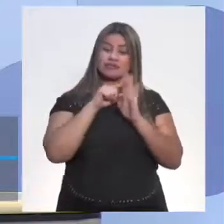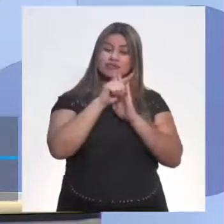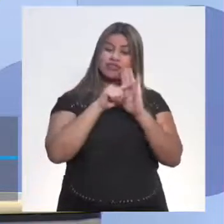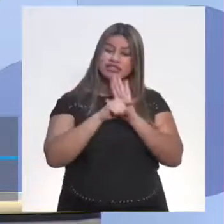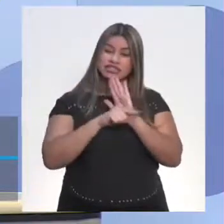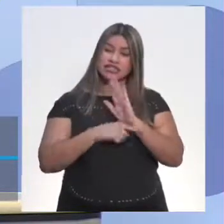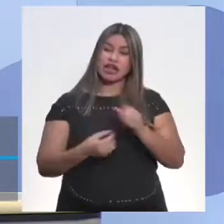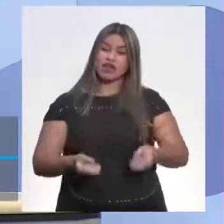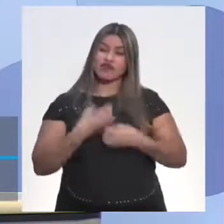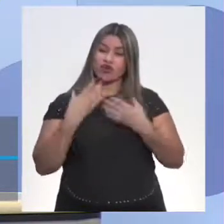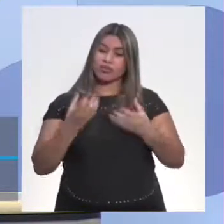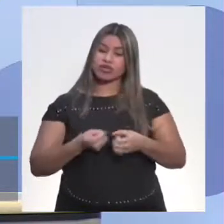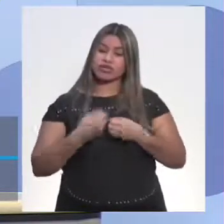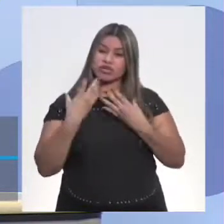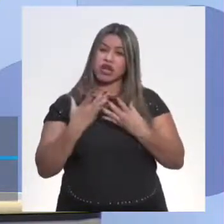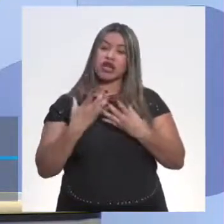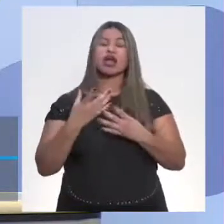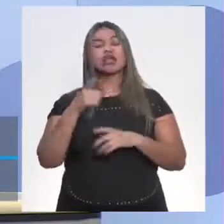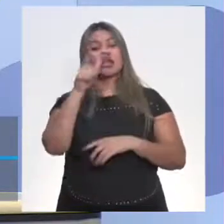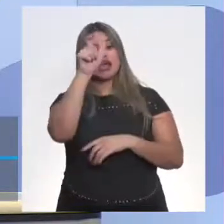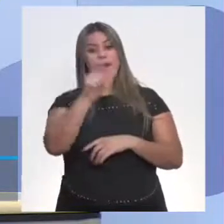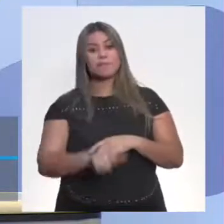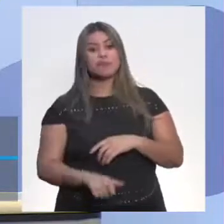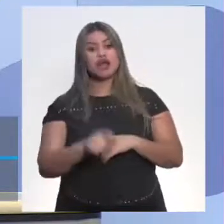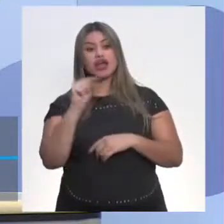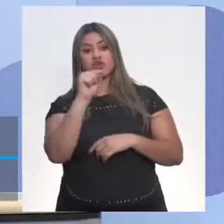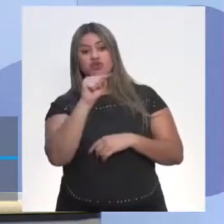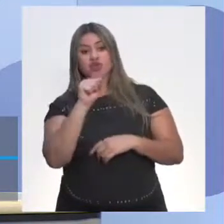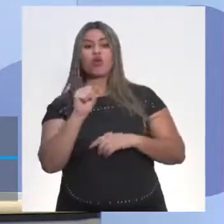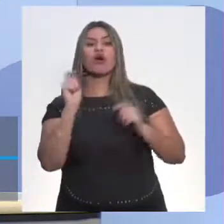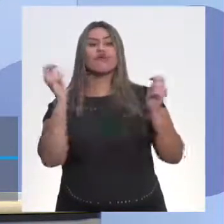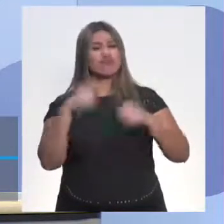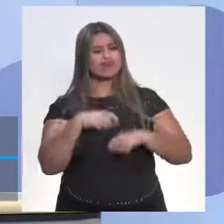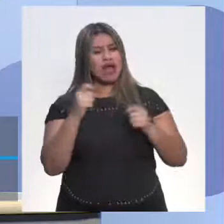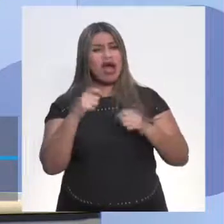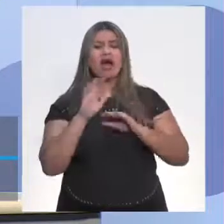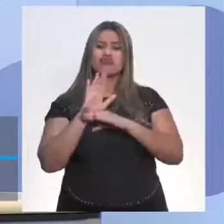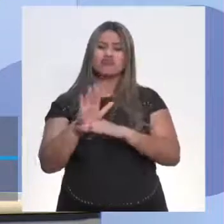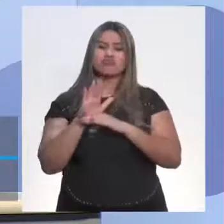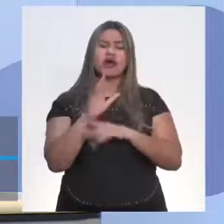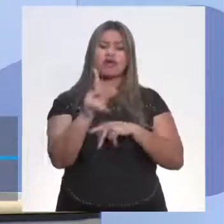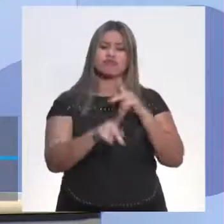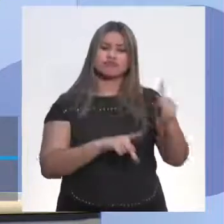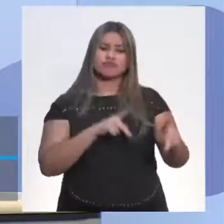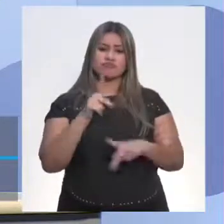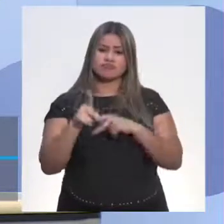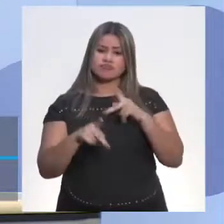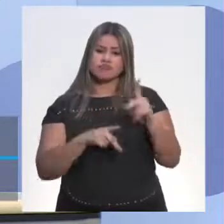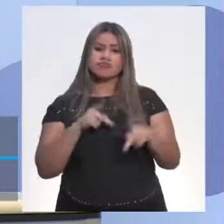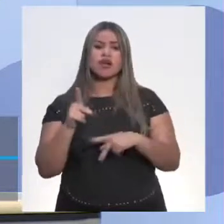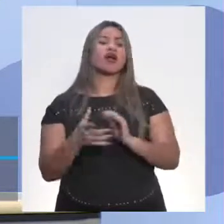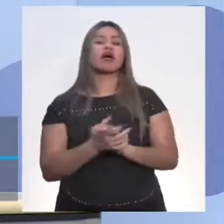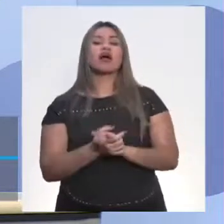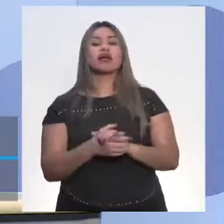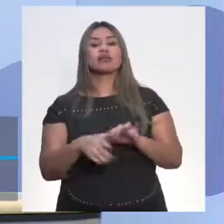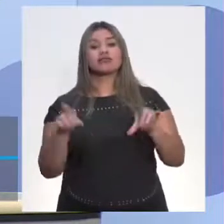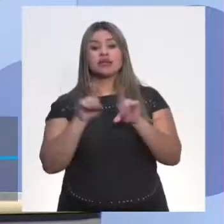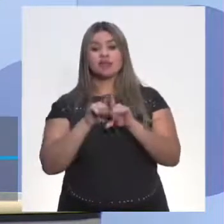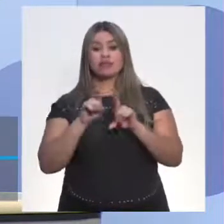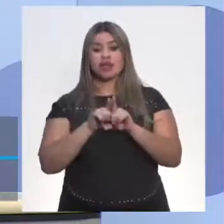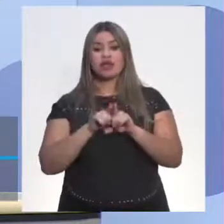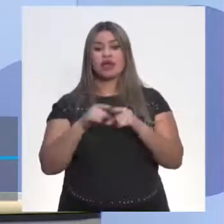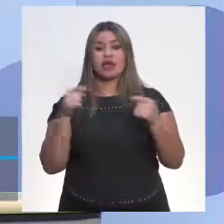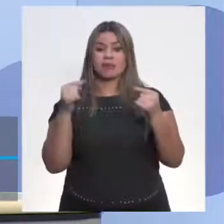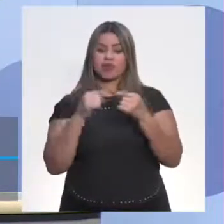que aponta o eleitor que o votado é quem está mais apto a atender as demandas da população Além disso trata-se também de um voto